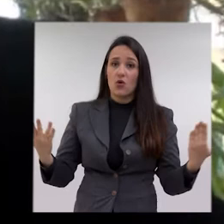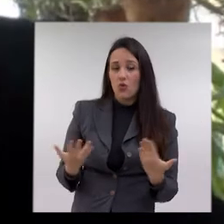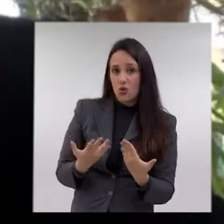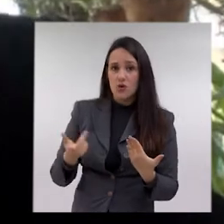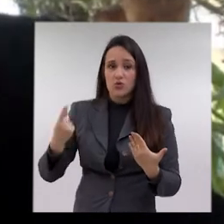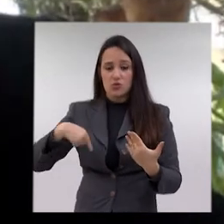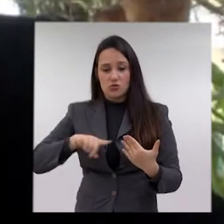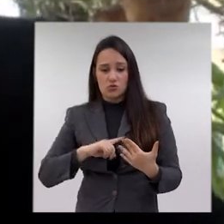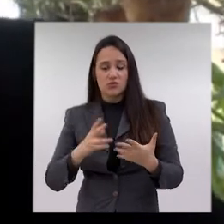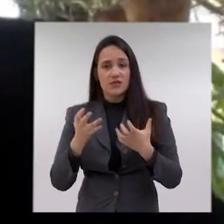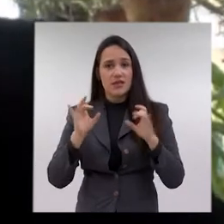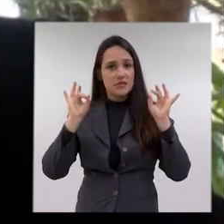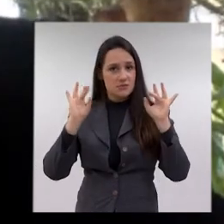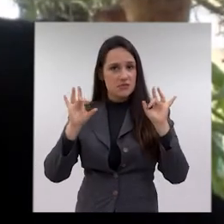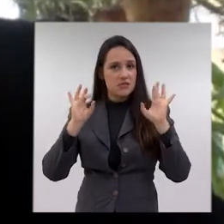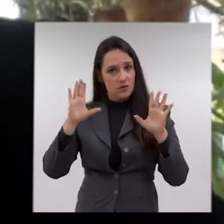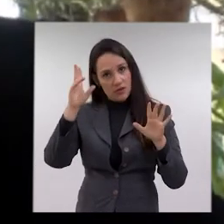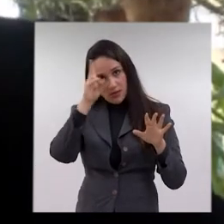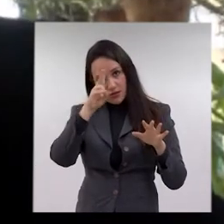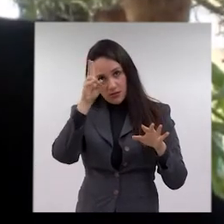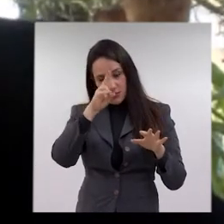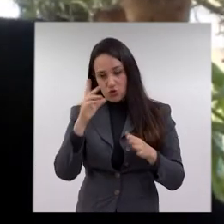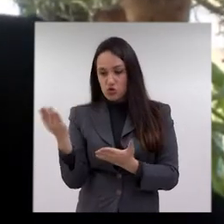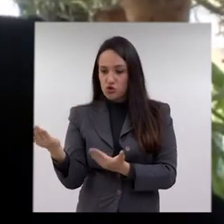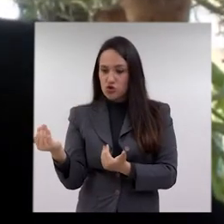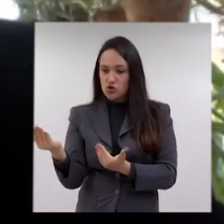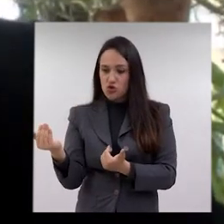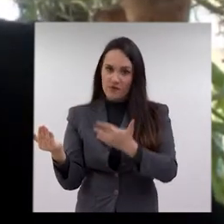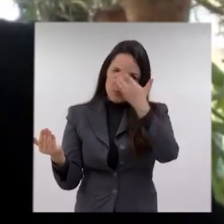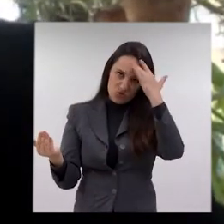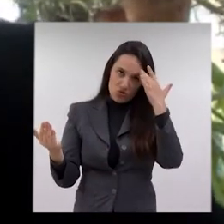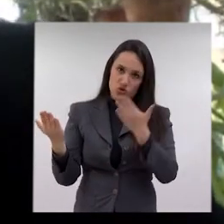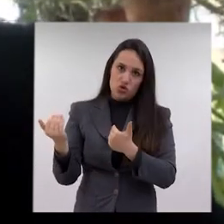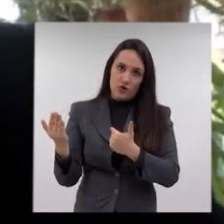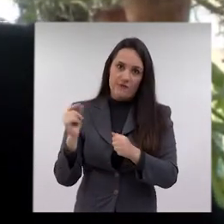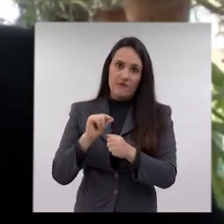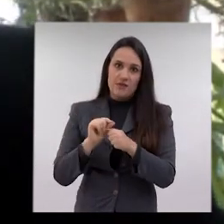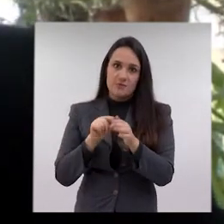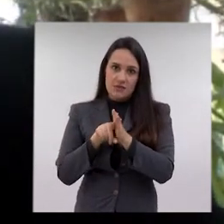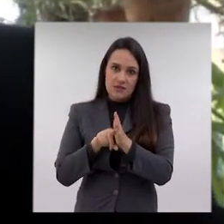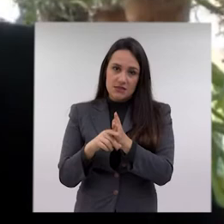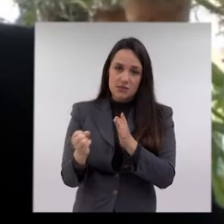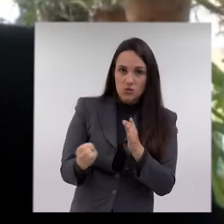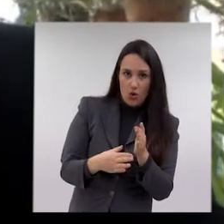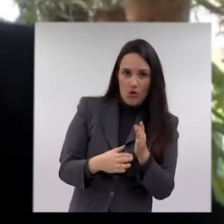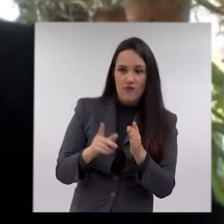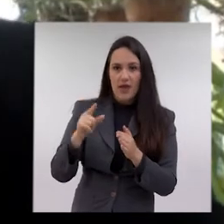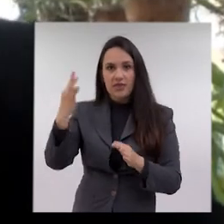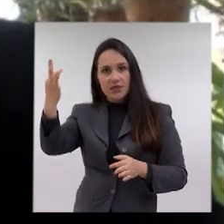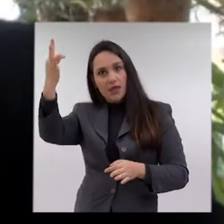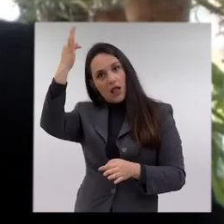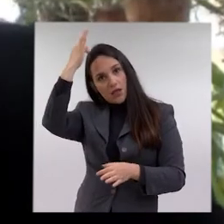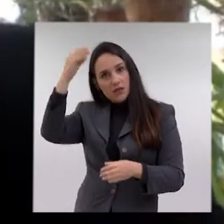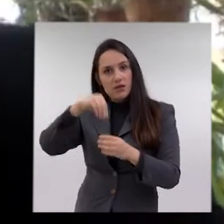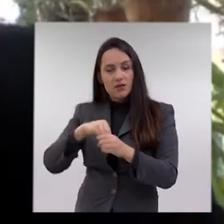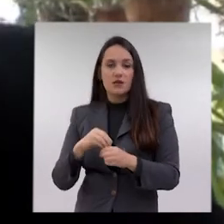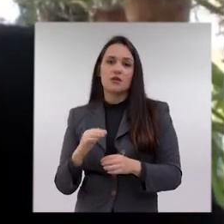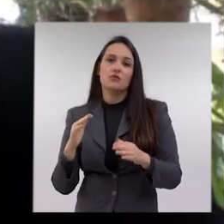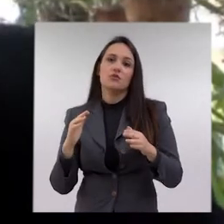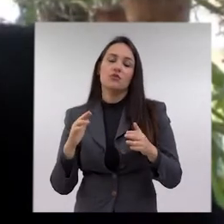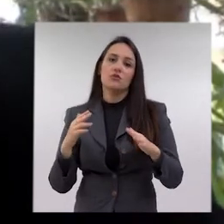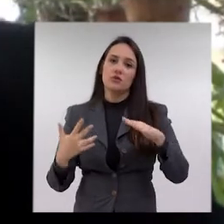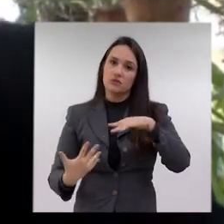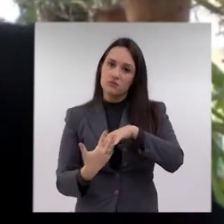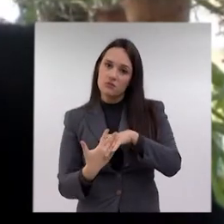em especial neste ano, para jovens pesquisadores, jovens talentos que estão na